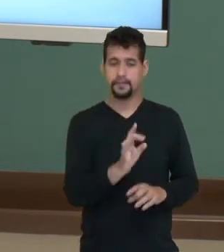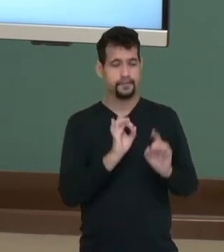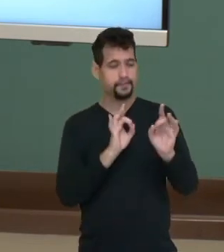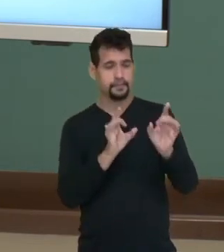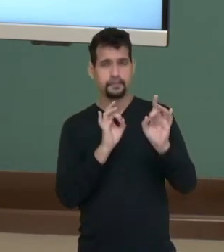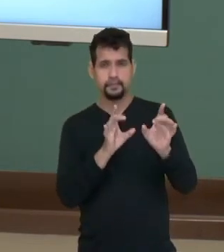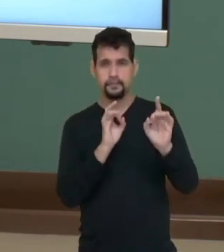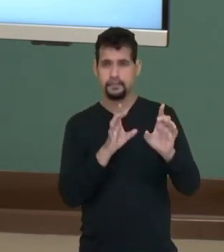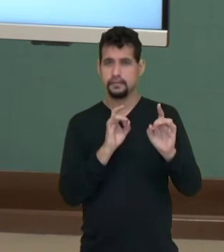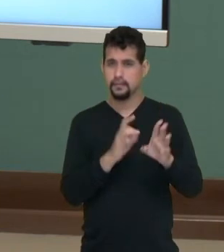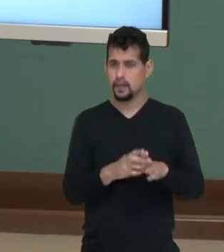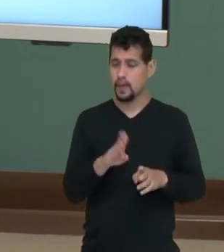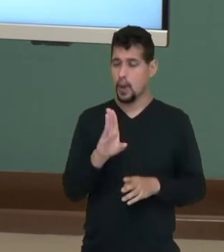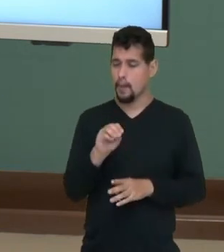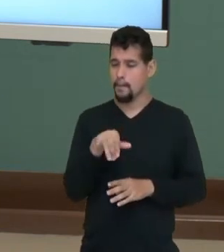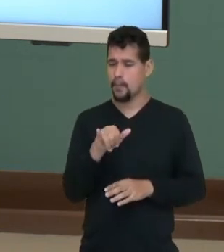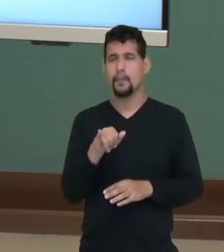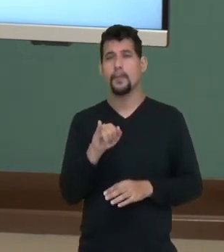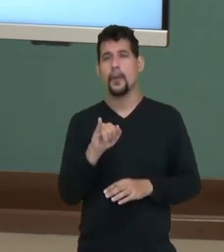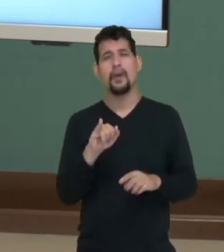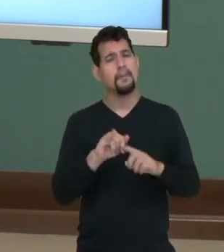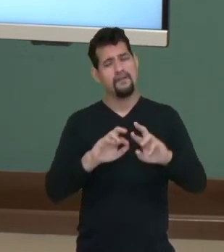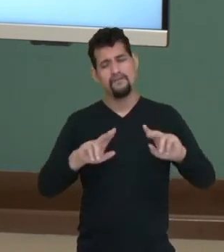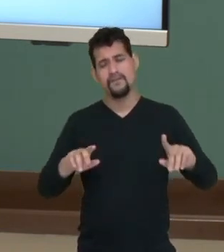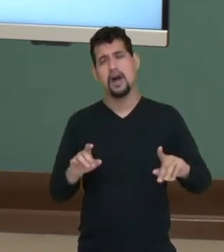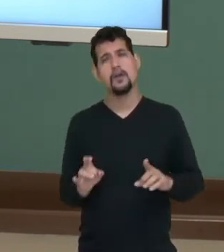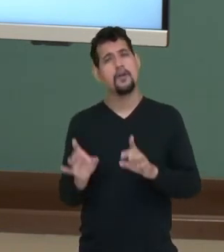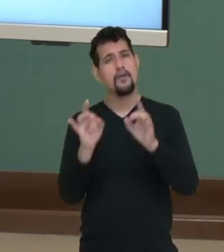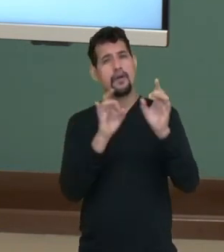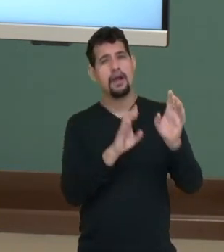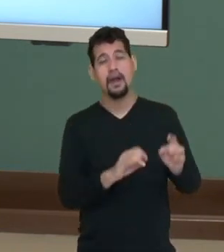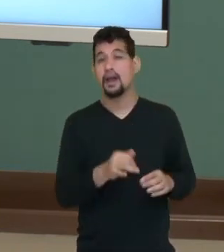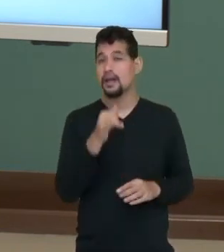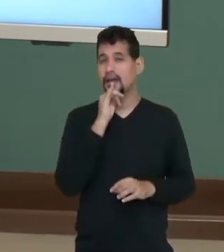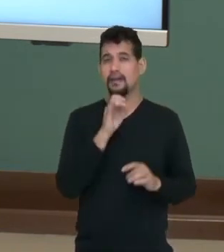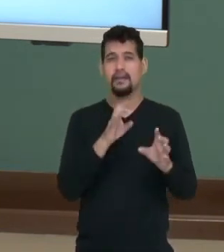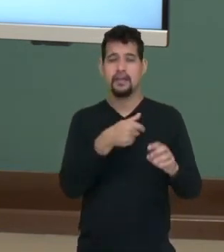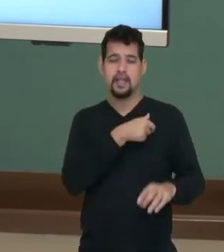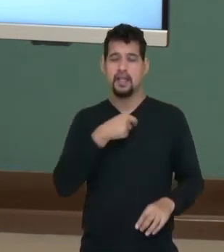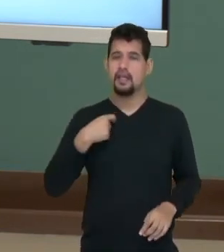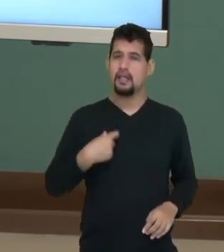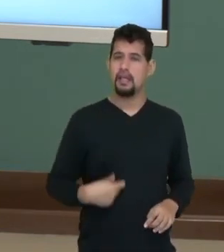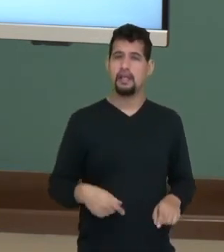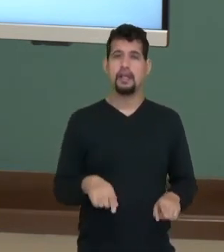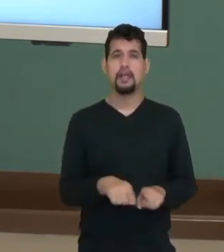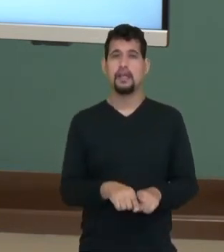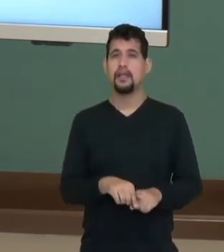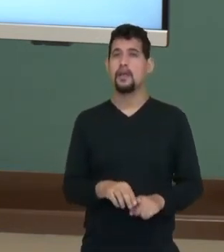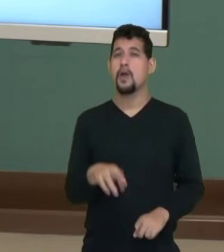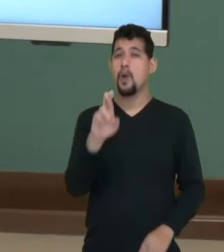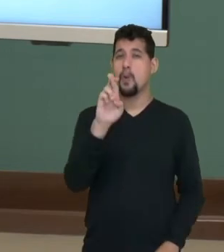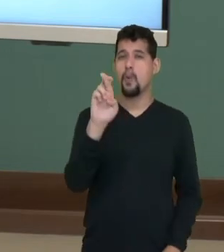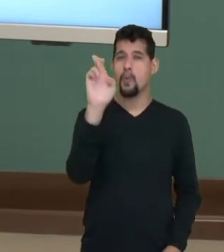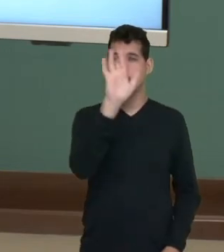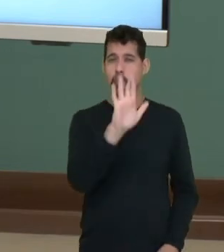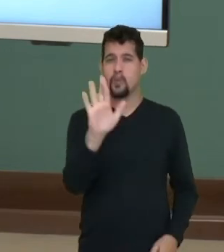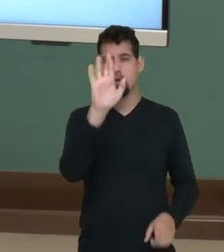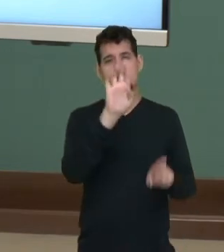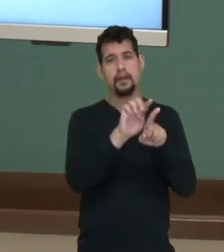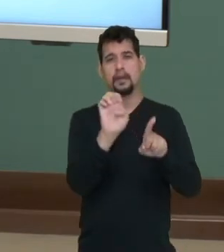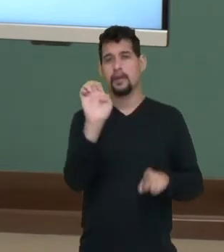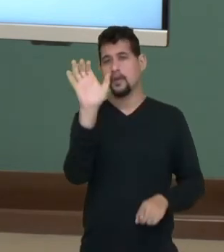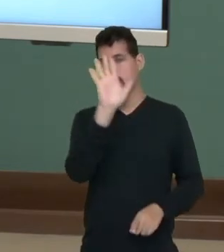carne bovina, por exemplo, para vários outros mercados, como o mercado chinês, o mercado russo e o mercado europeu também. Tá